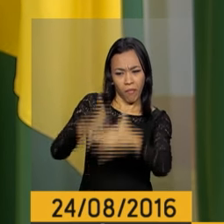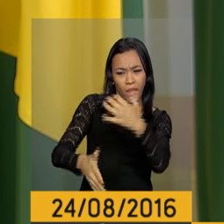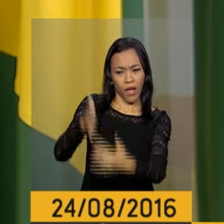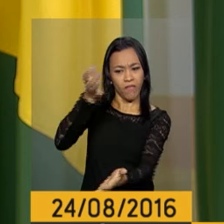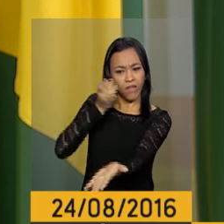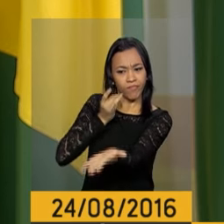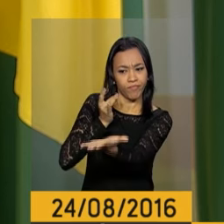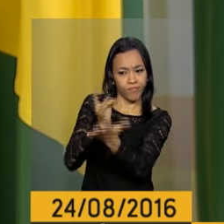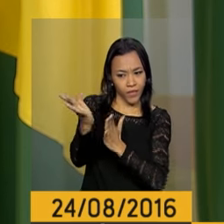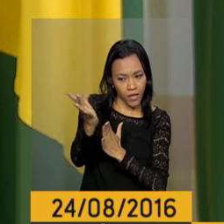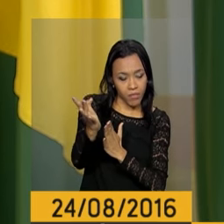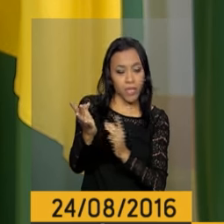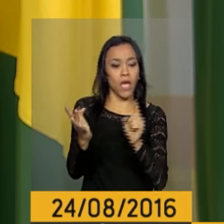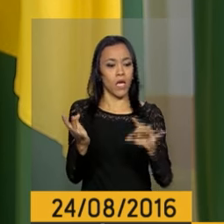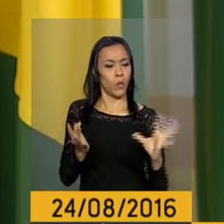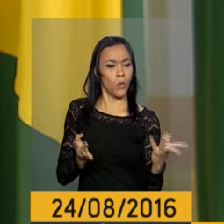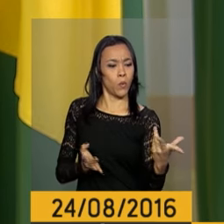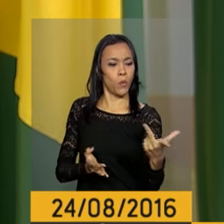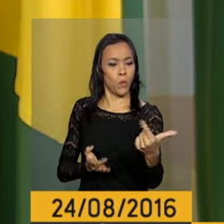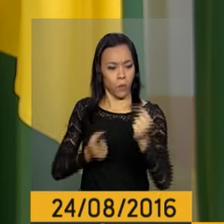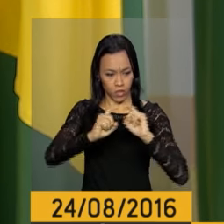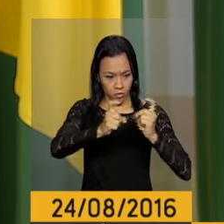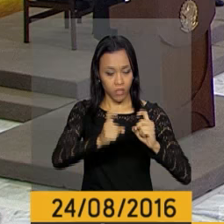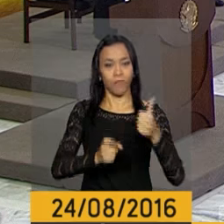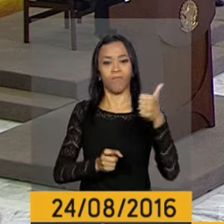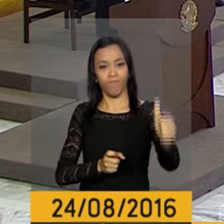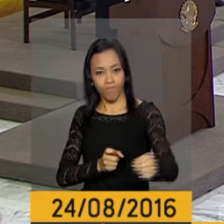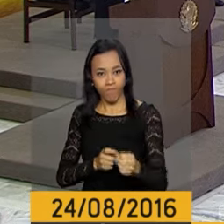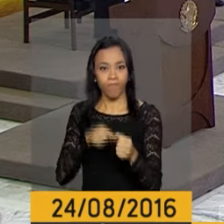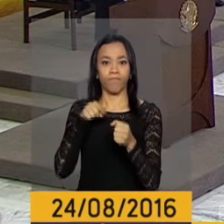na eficiência. Este é o